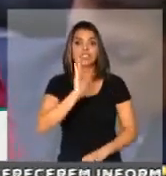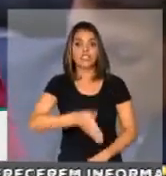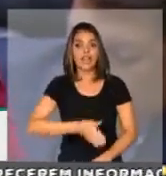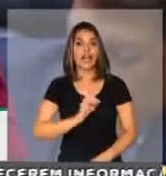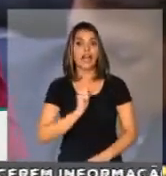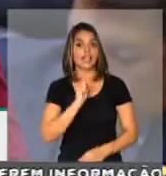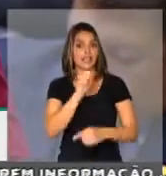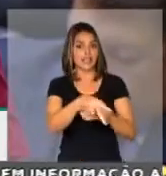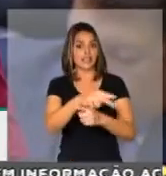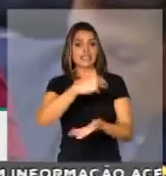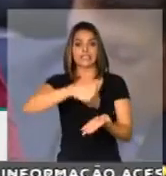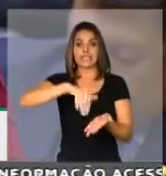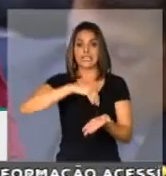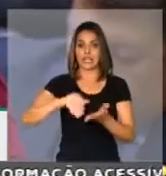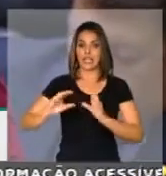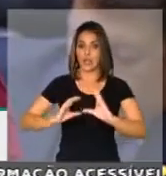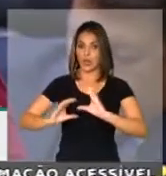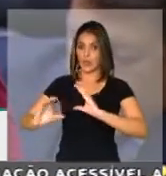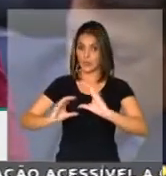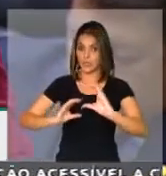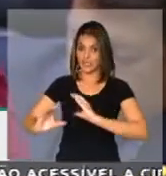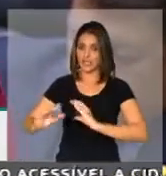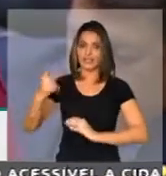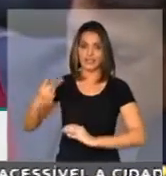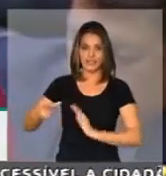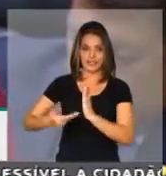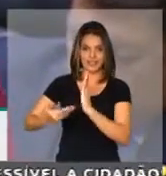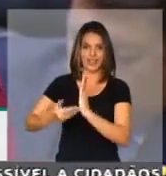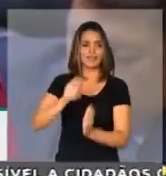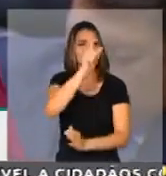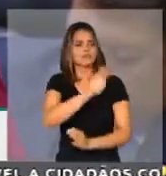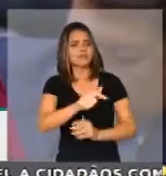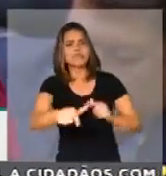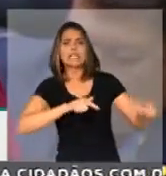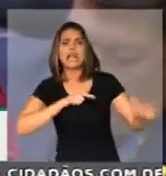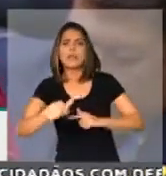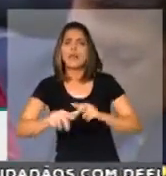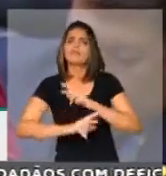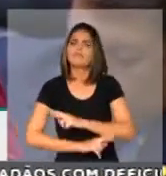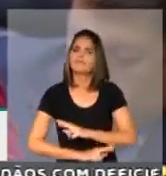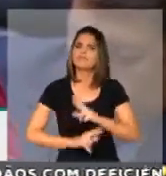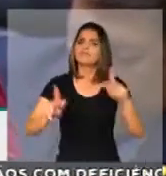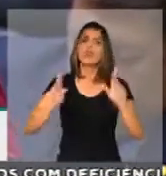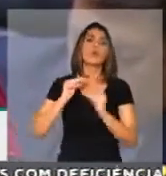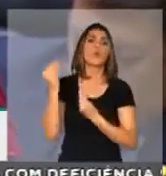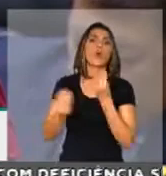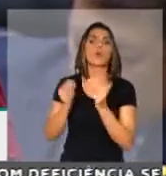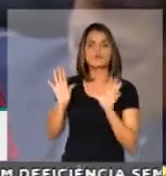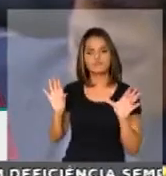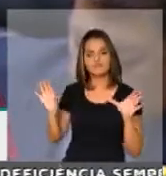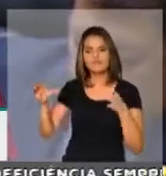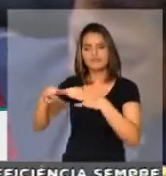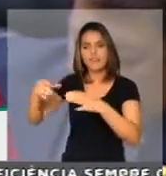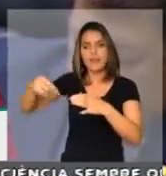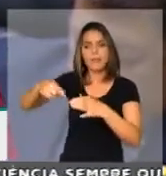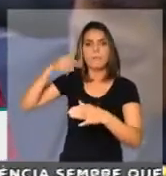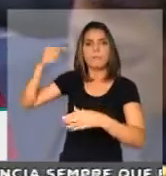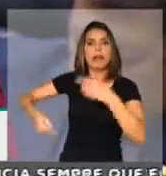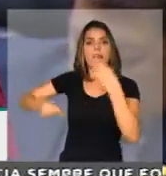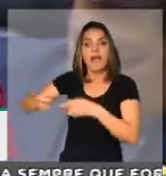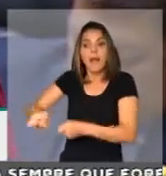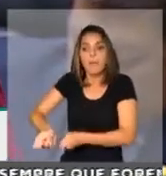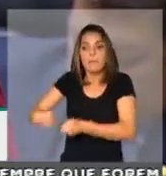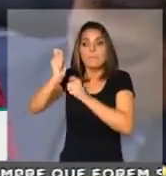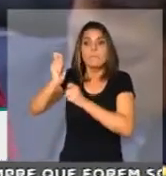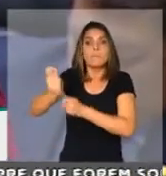Comunicação desta casa. Vossa Excelência que faz um trabalho diferenciado na questão da frente parlamentar, da pesca